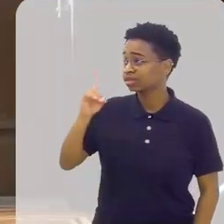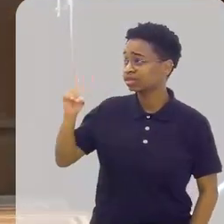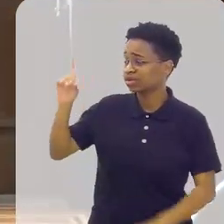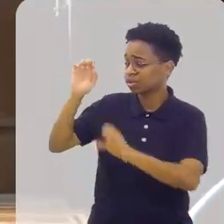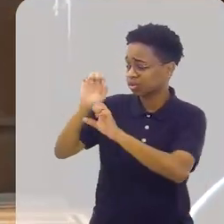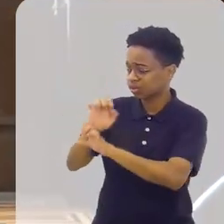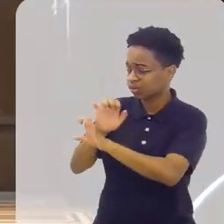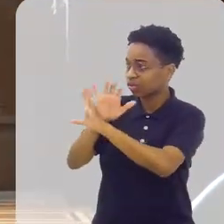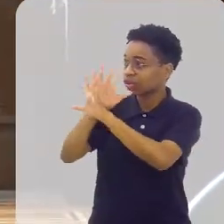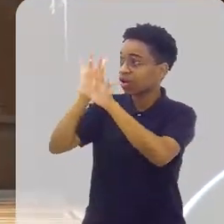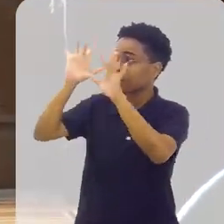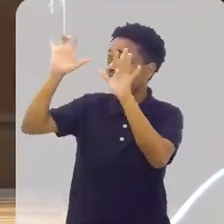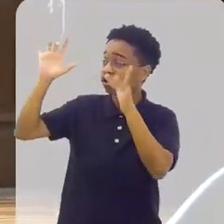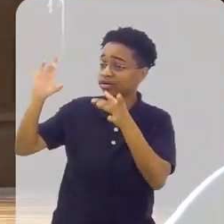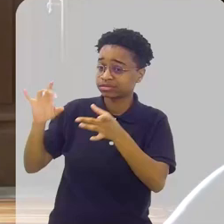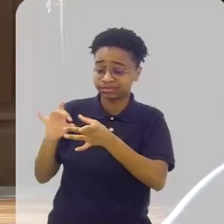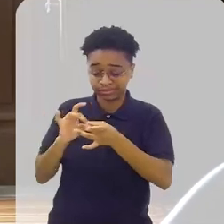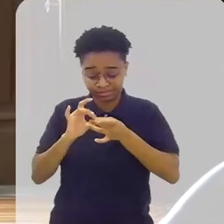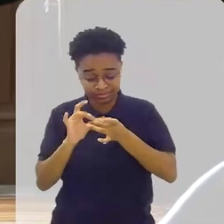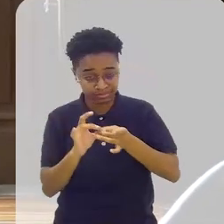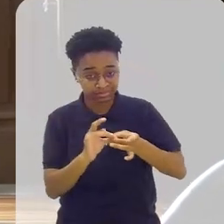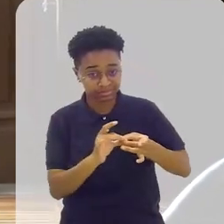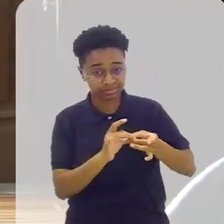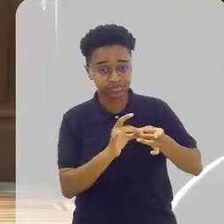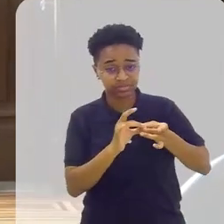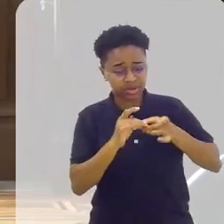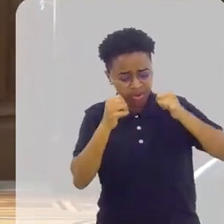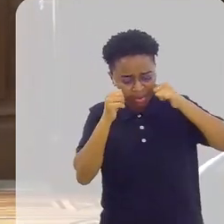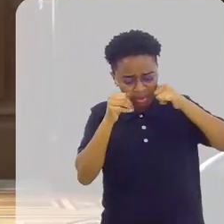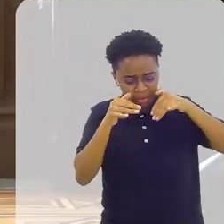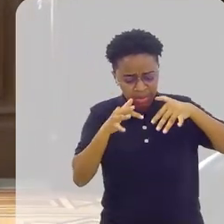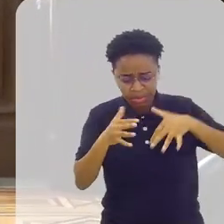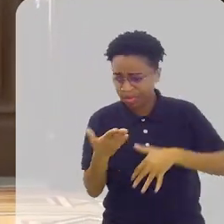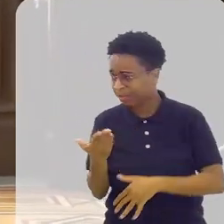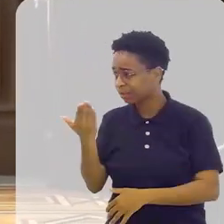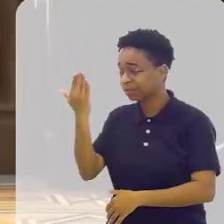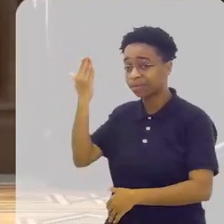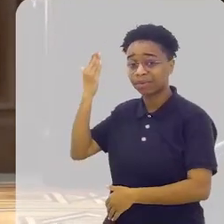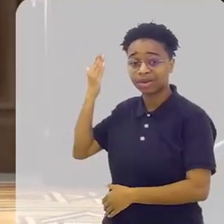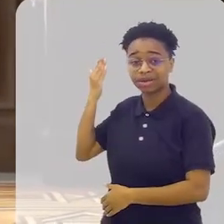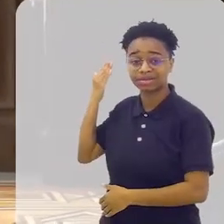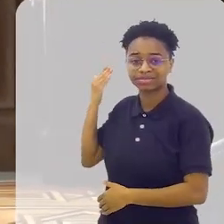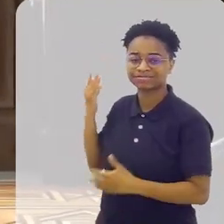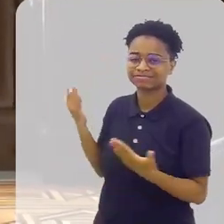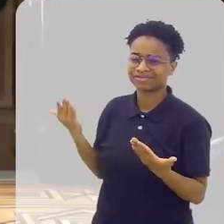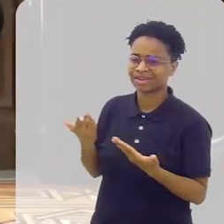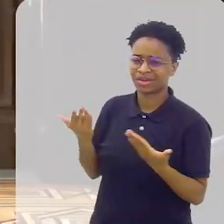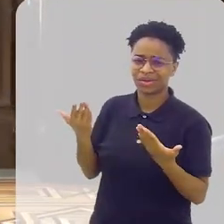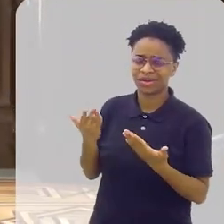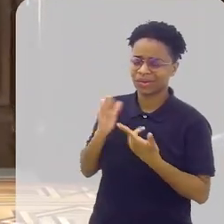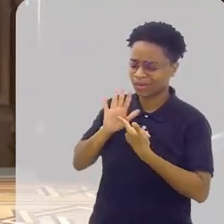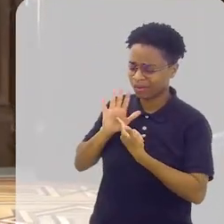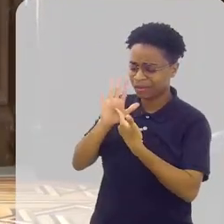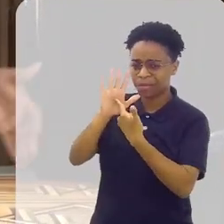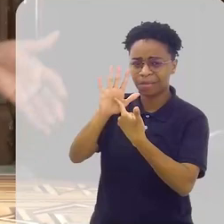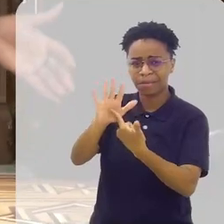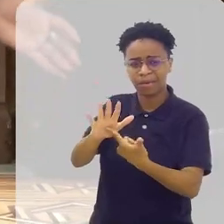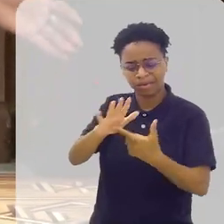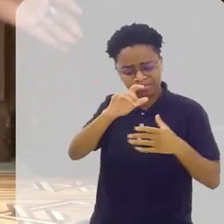agora do senhor está em mim as lágrimas controla caiu